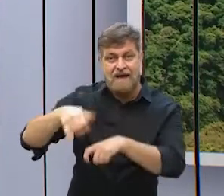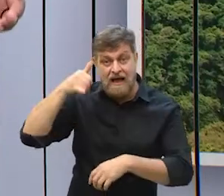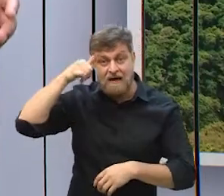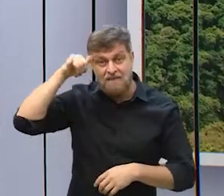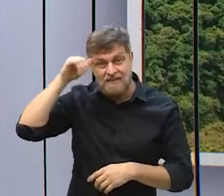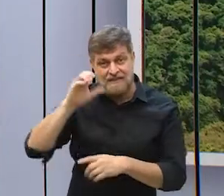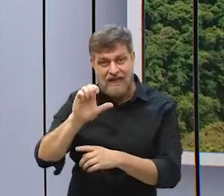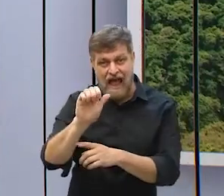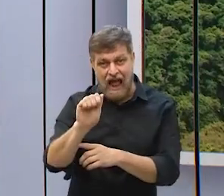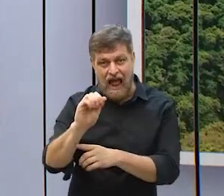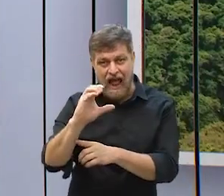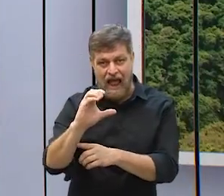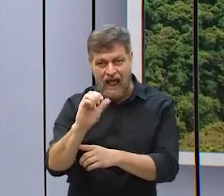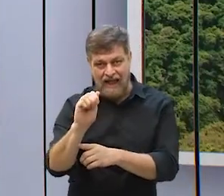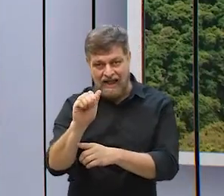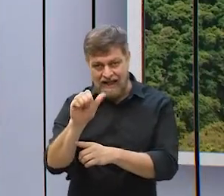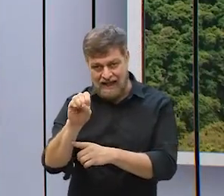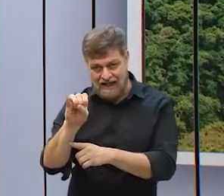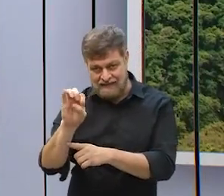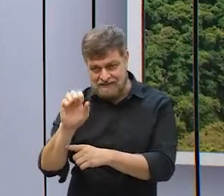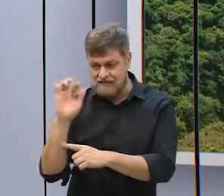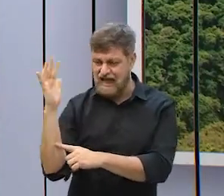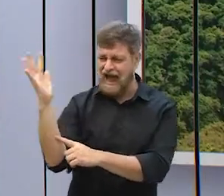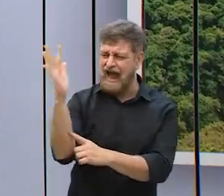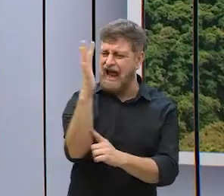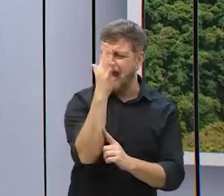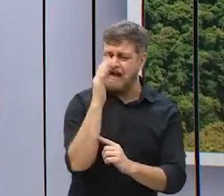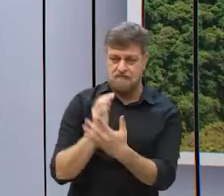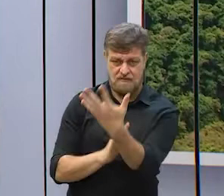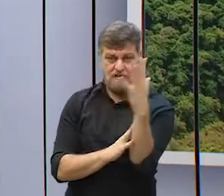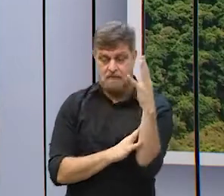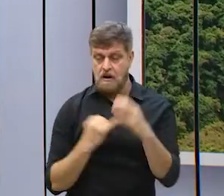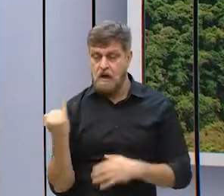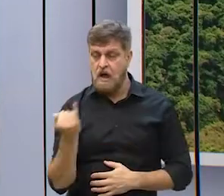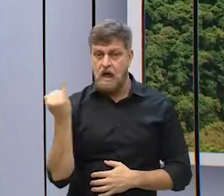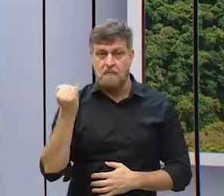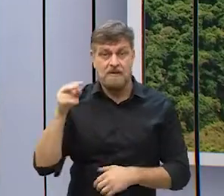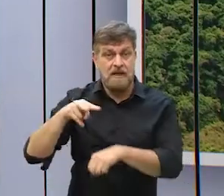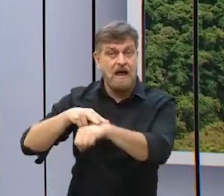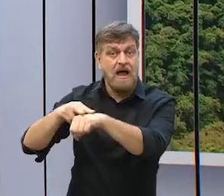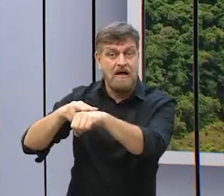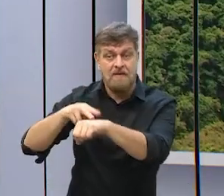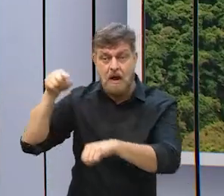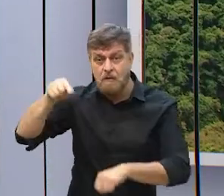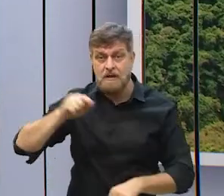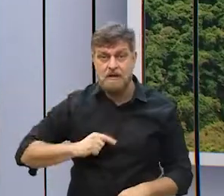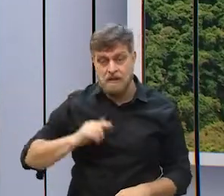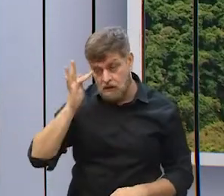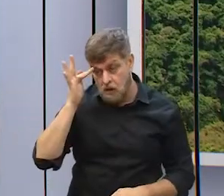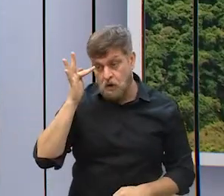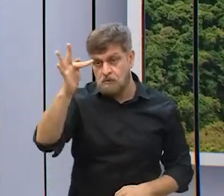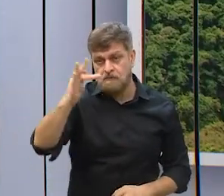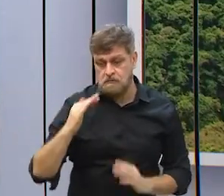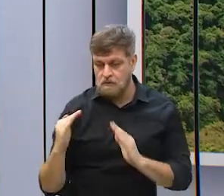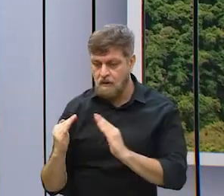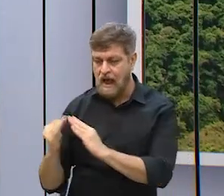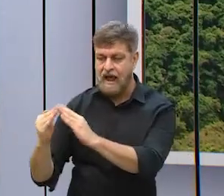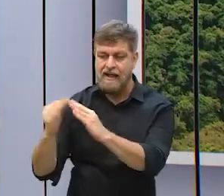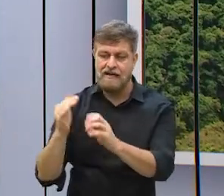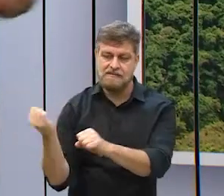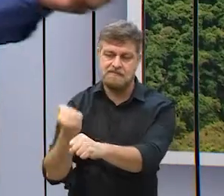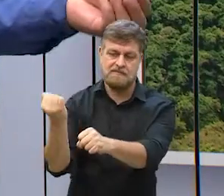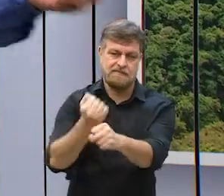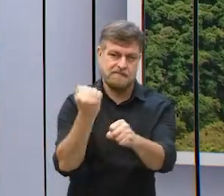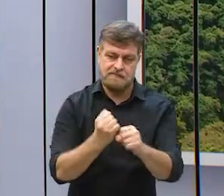mundaréu de eucalipto, que é importante, né, ter o verde, mas aquilo vai virar urbano um dia, vai ser o que